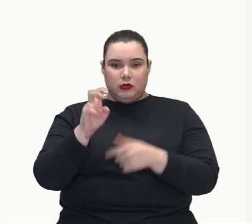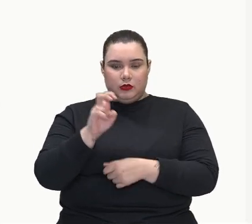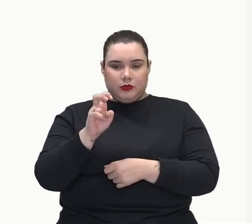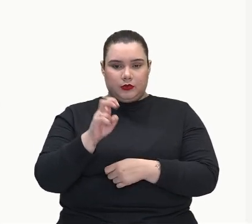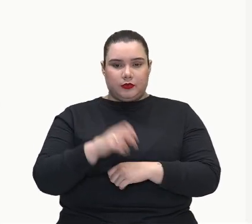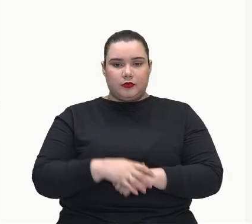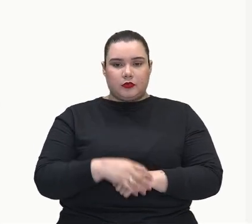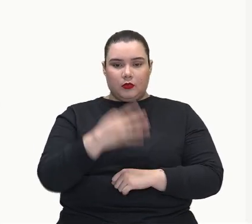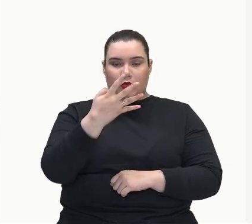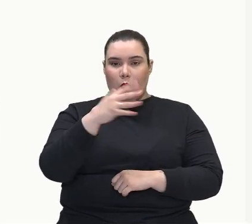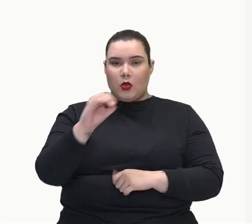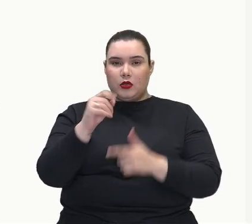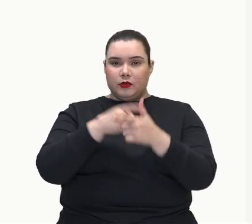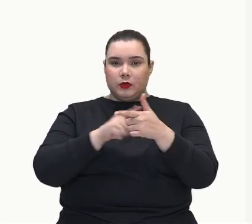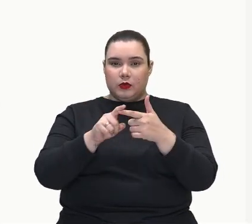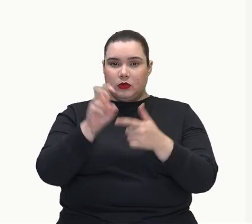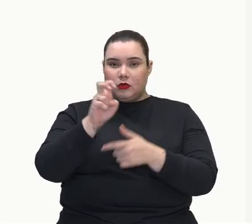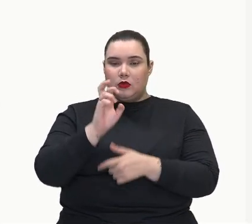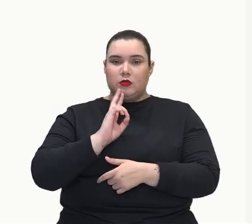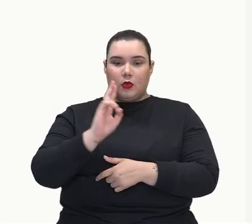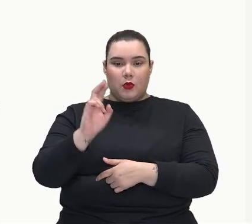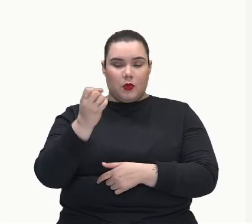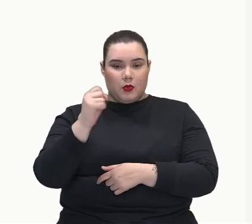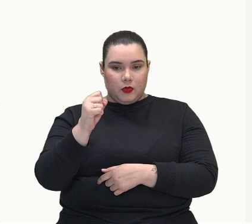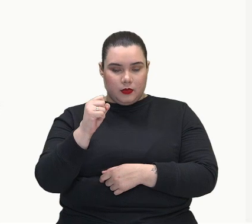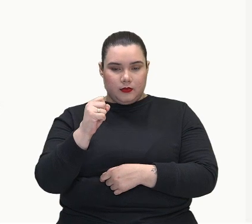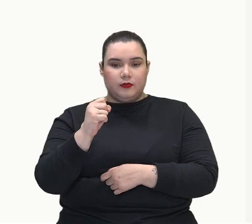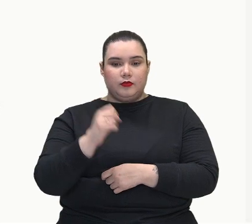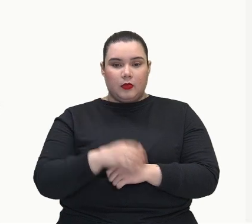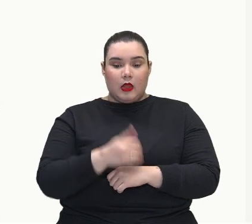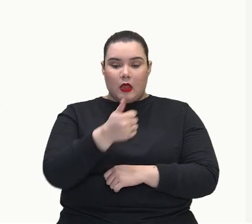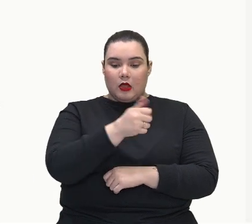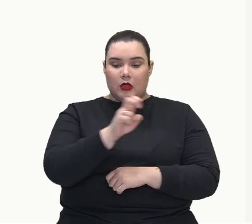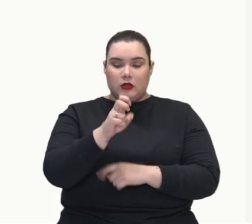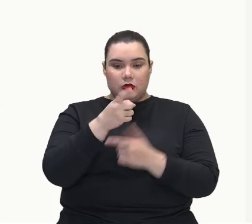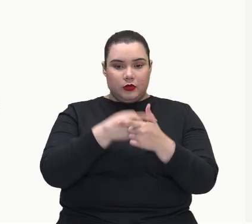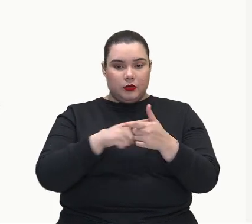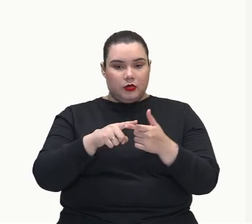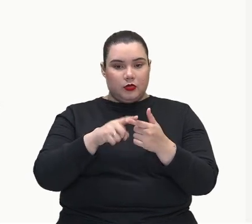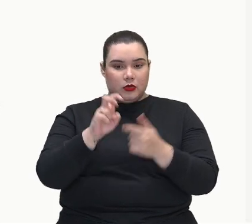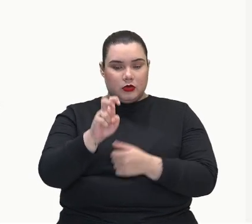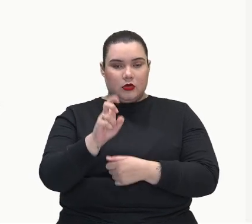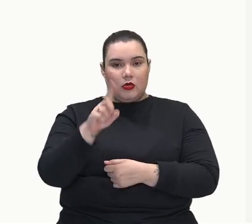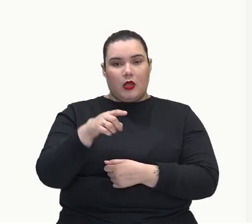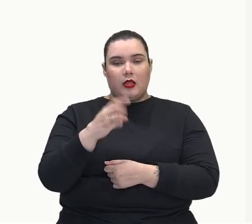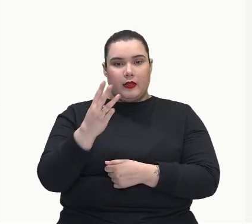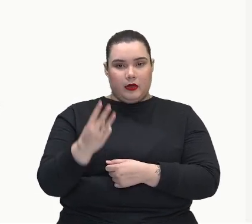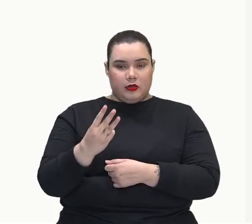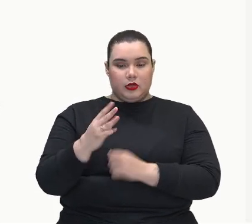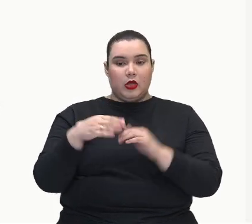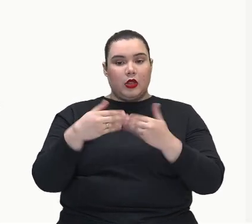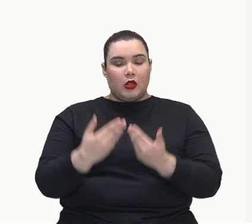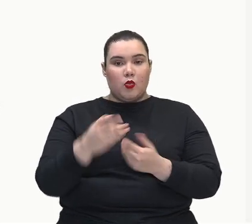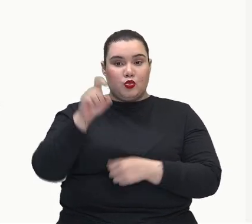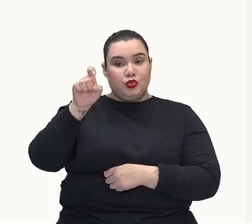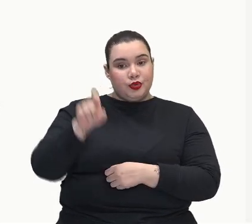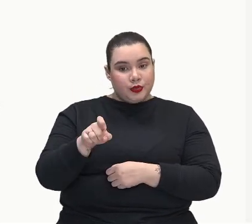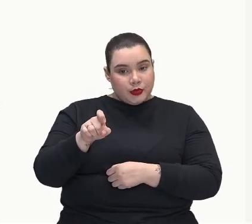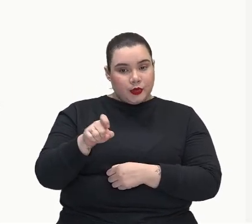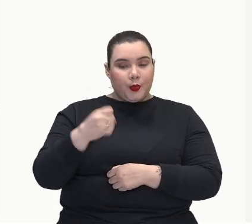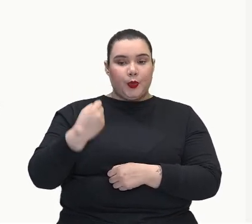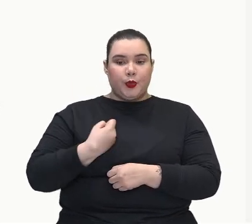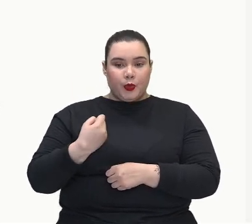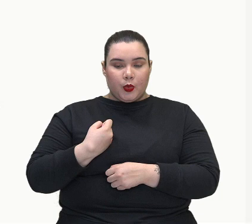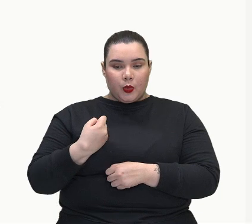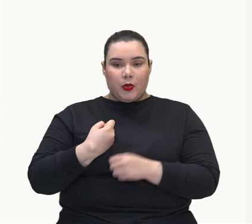40 por 5 dá 8 e 15 por 5 dá 3. Então, nosso valor de x também vai ser dado em forma